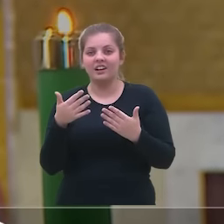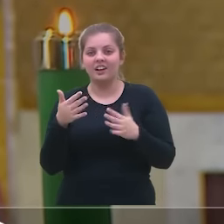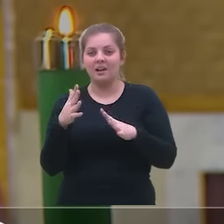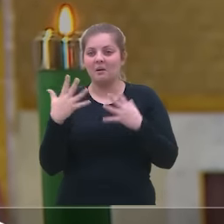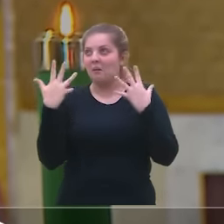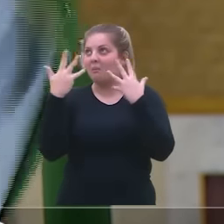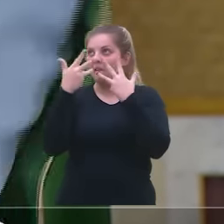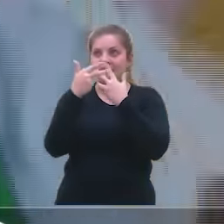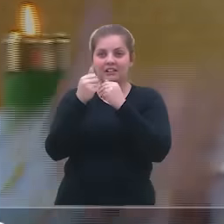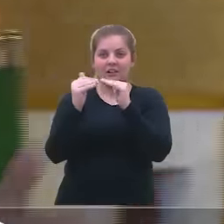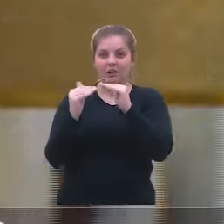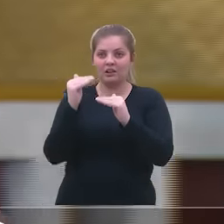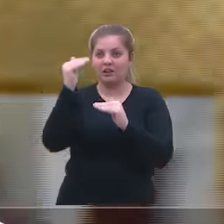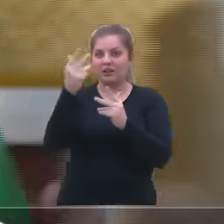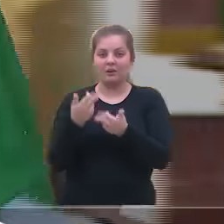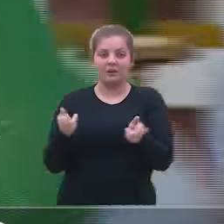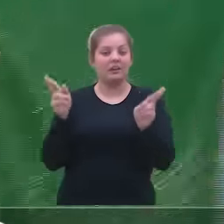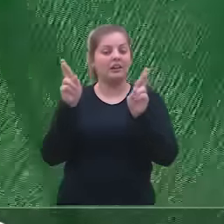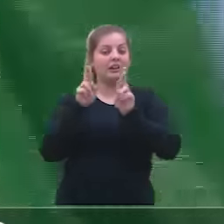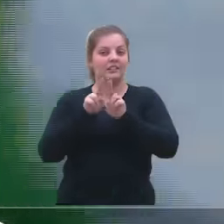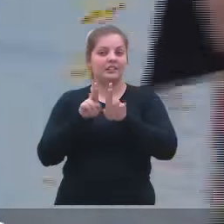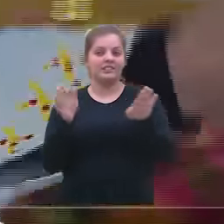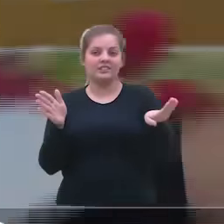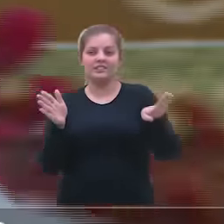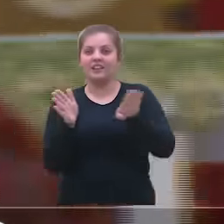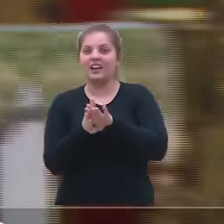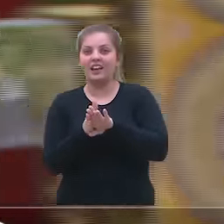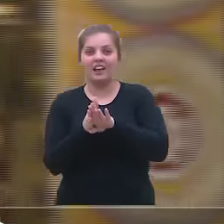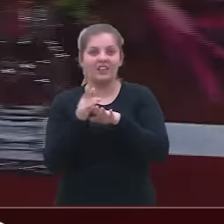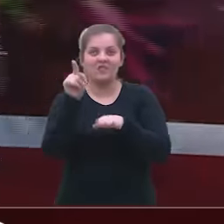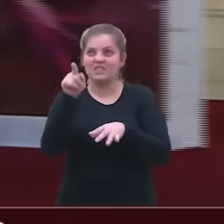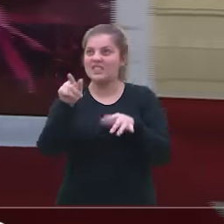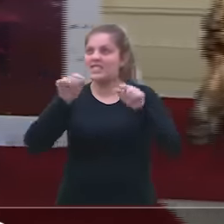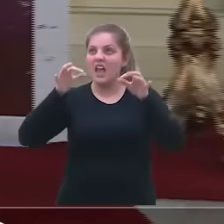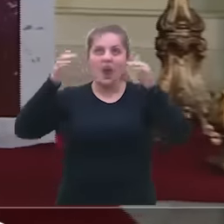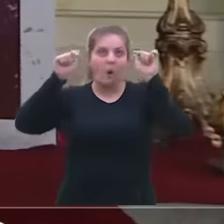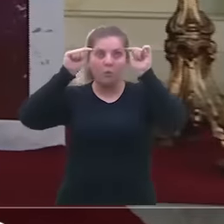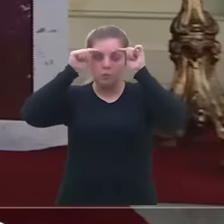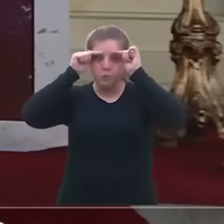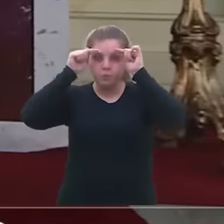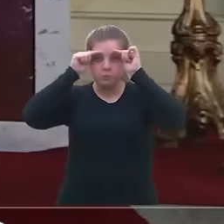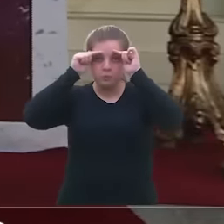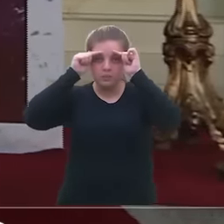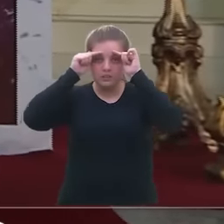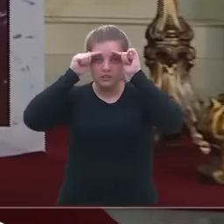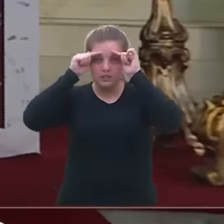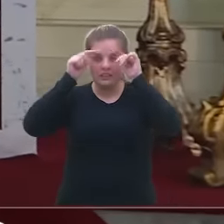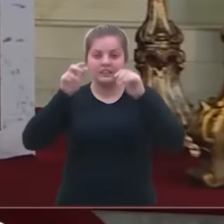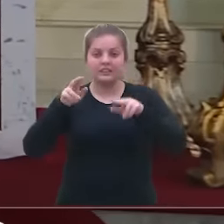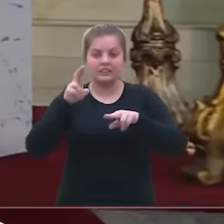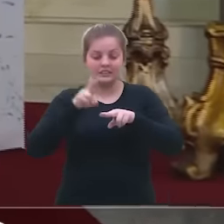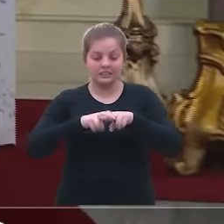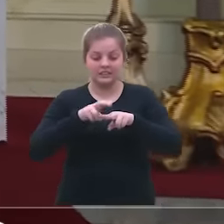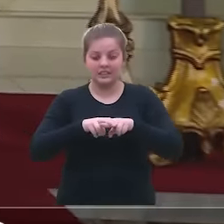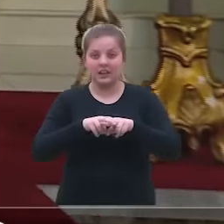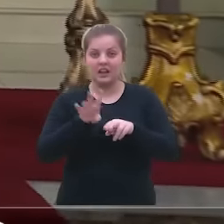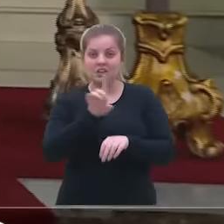Apoteose teu reino tá iminente nos dê a cadeira direita e